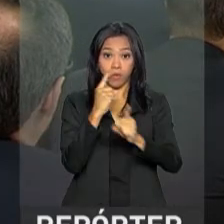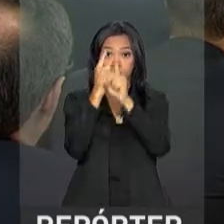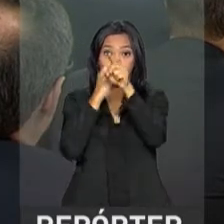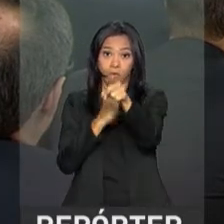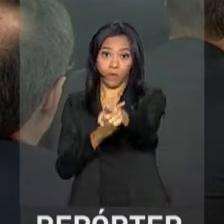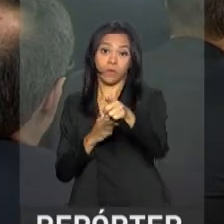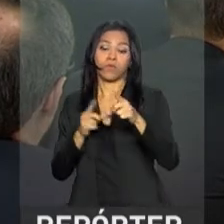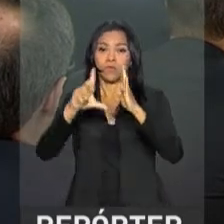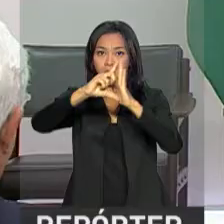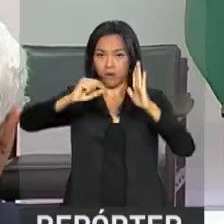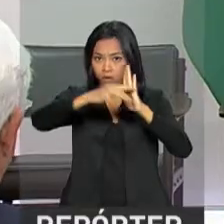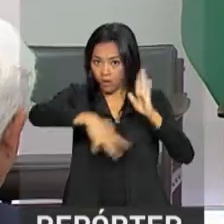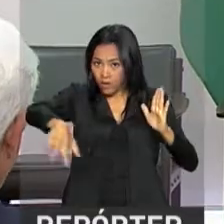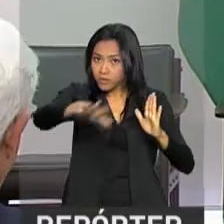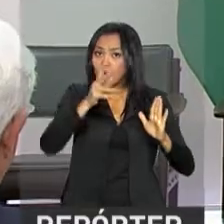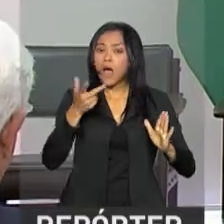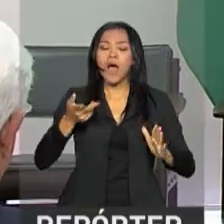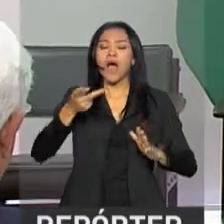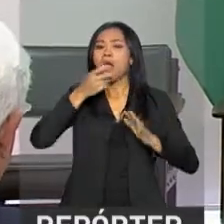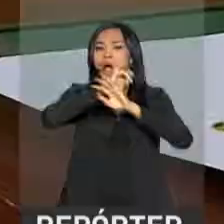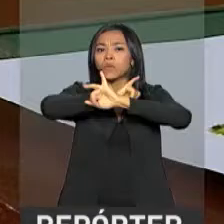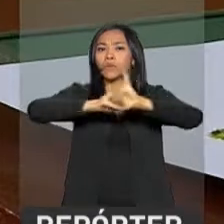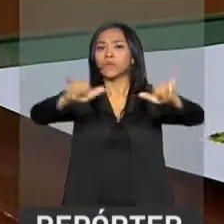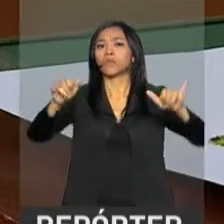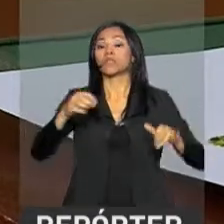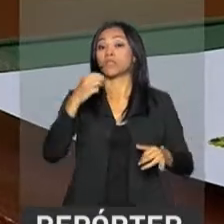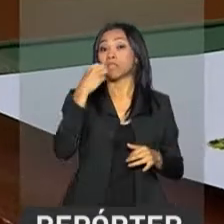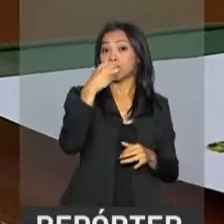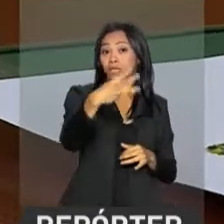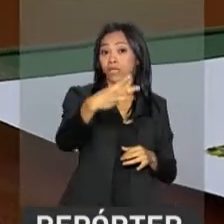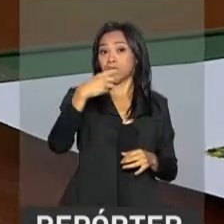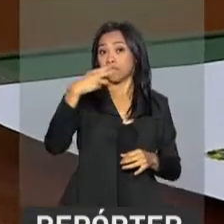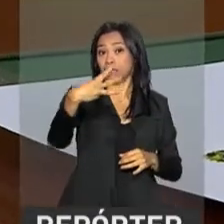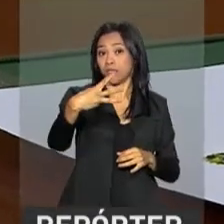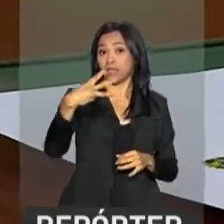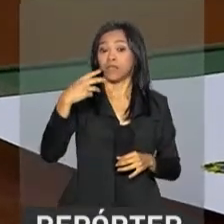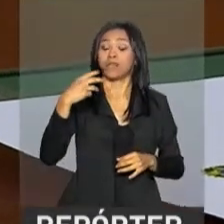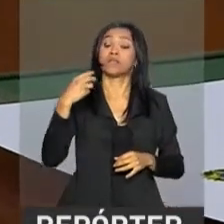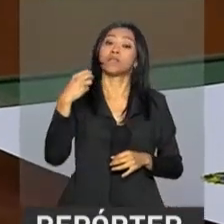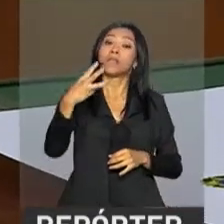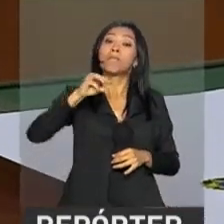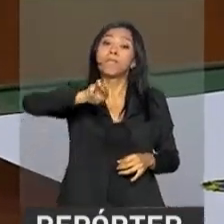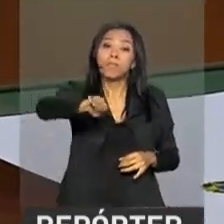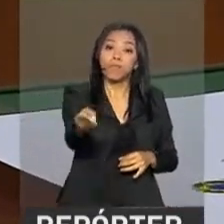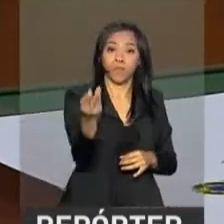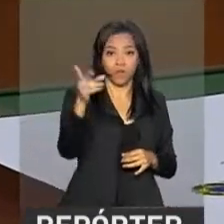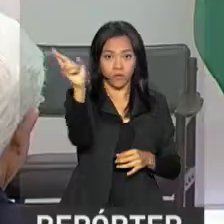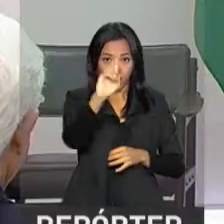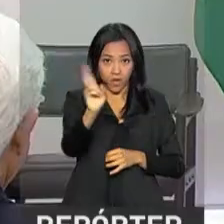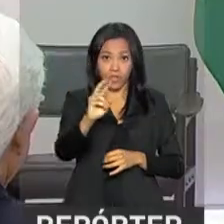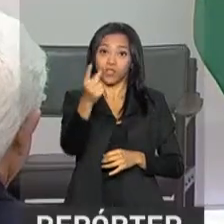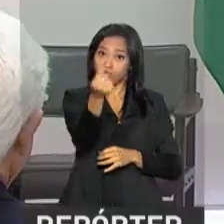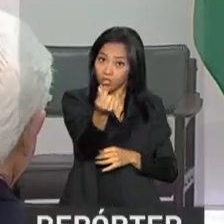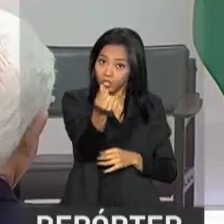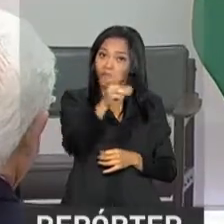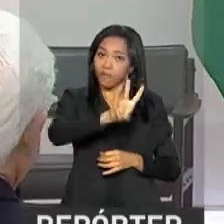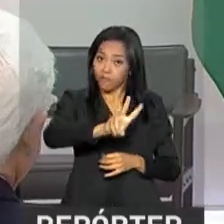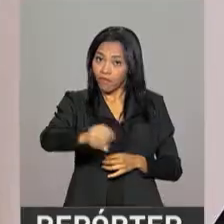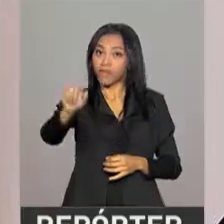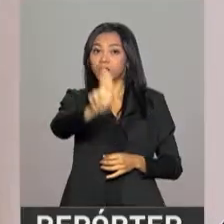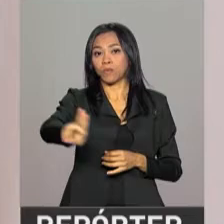anunciou investimentos de 333 milhões de reais para obras de expansão do entrou na